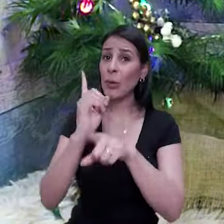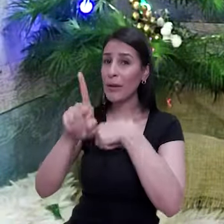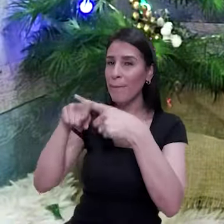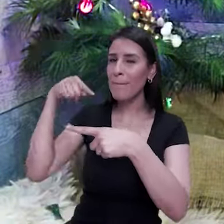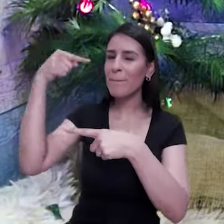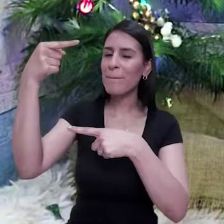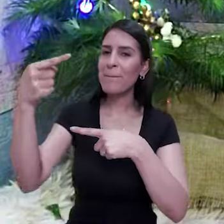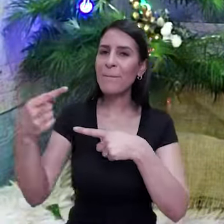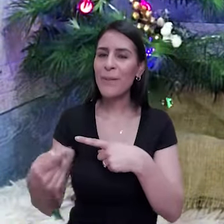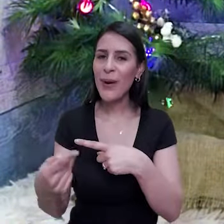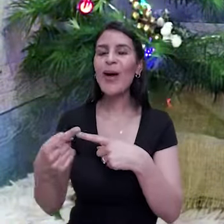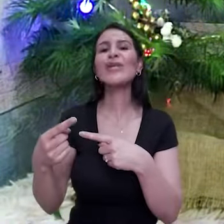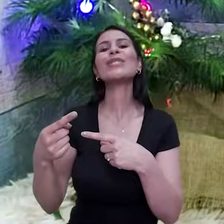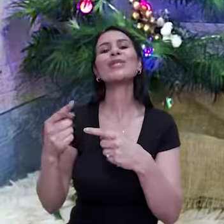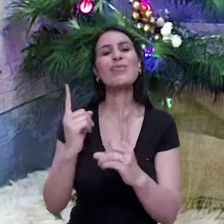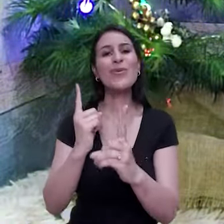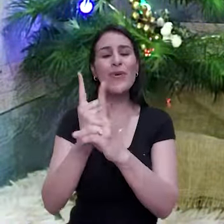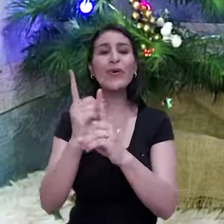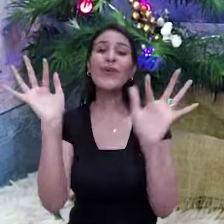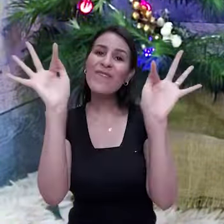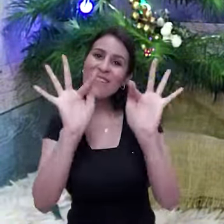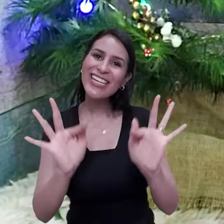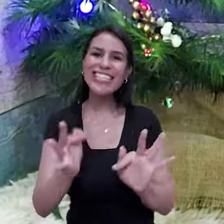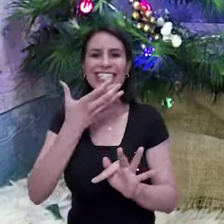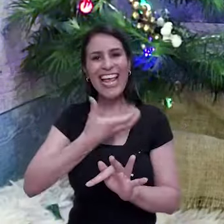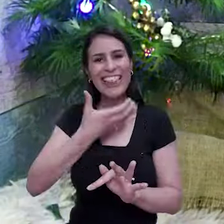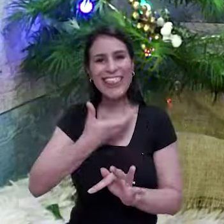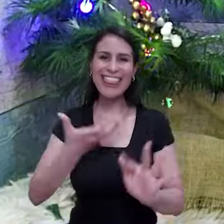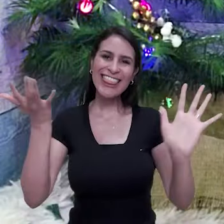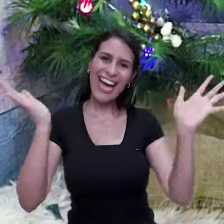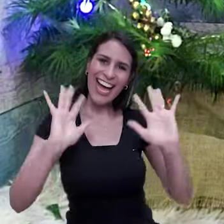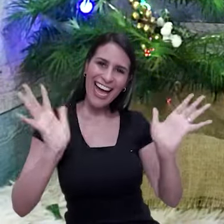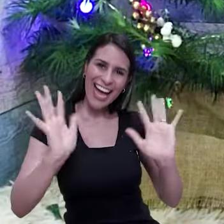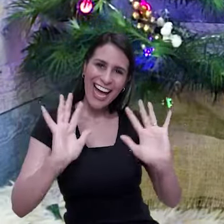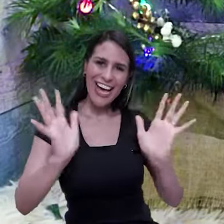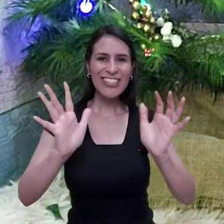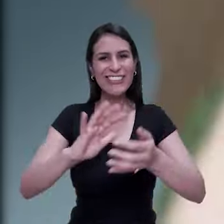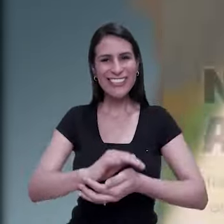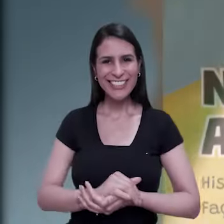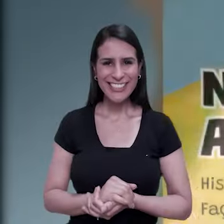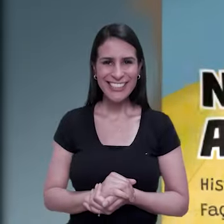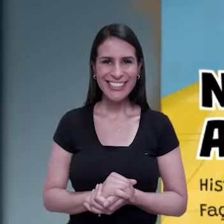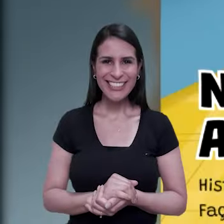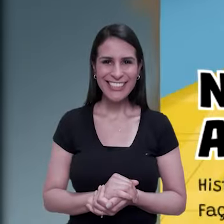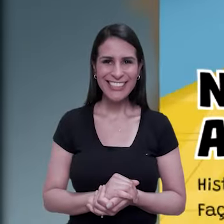próximo encontro. Feliz Natal! Tchau!